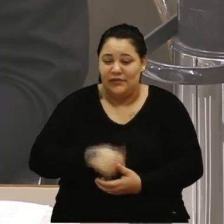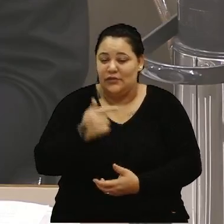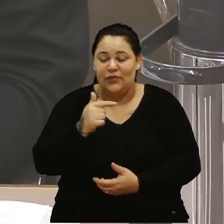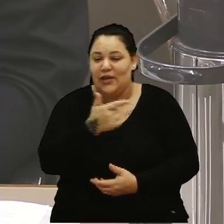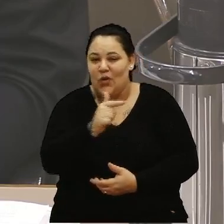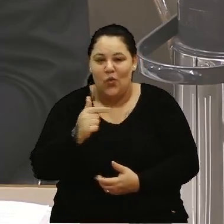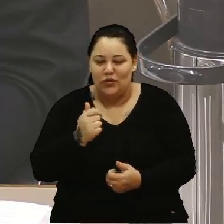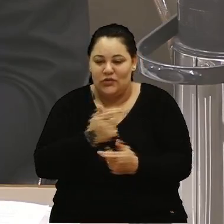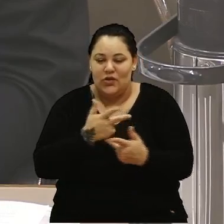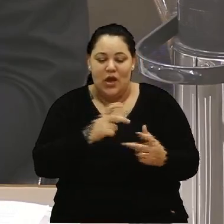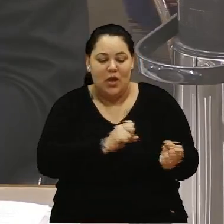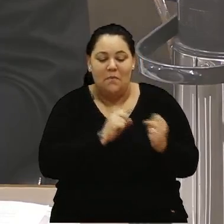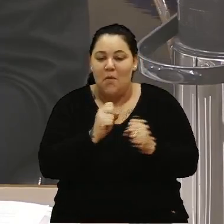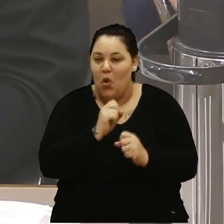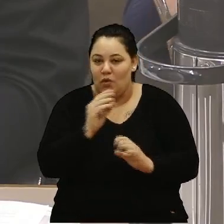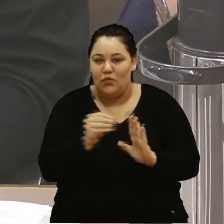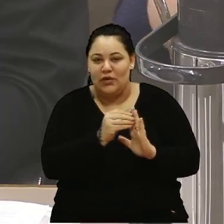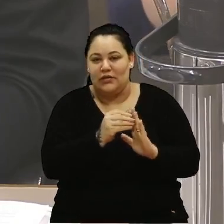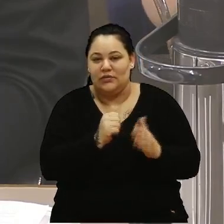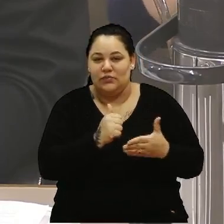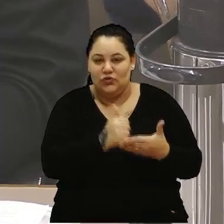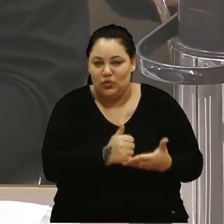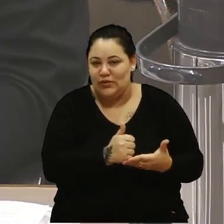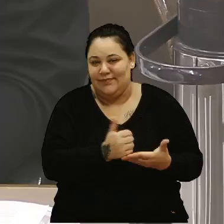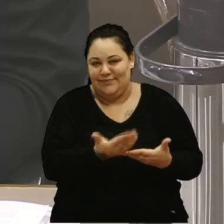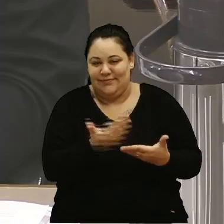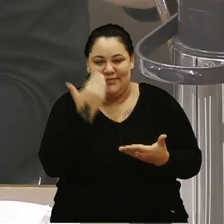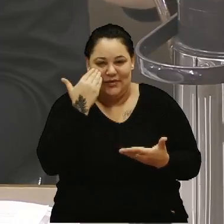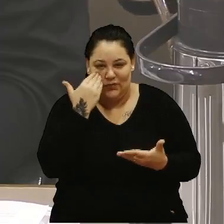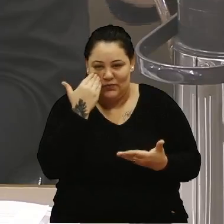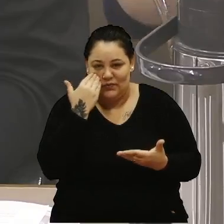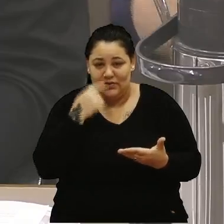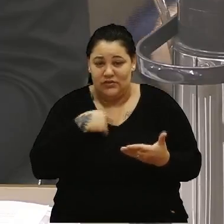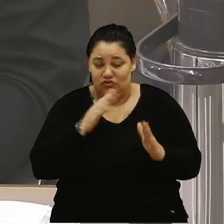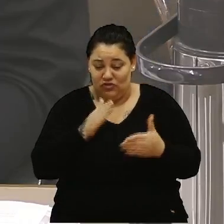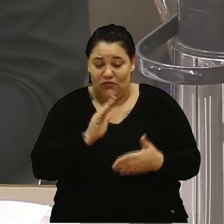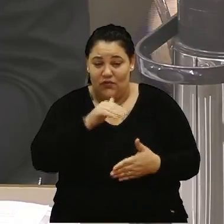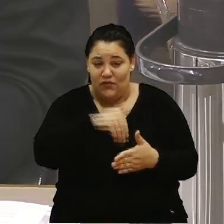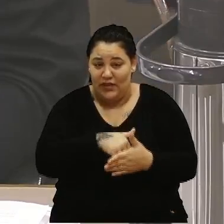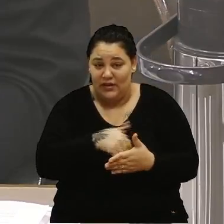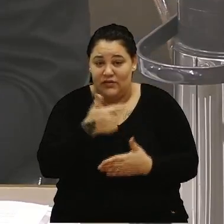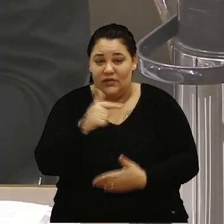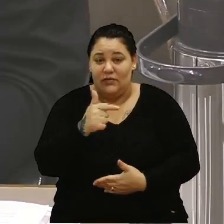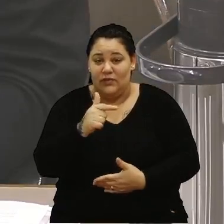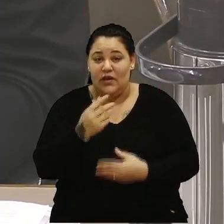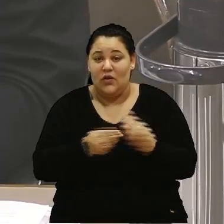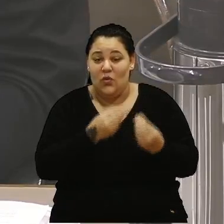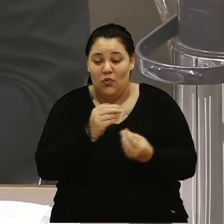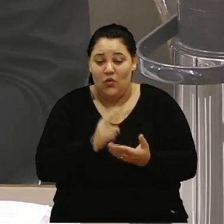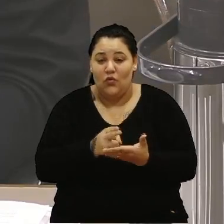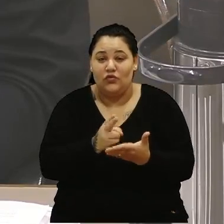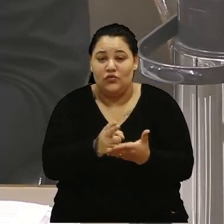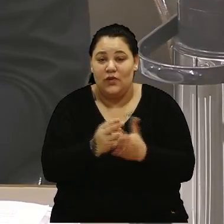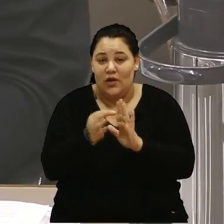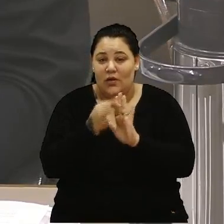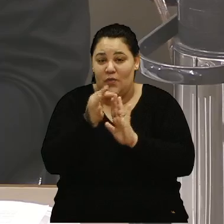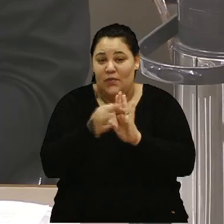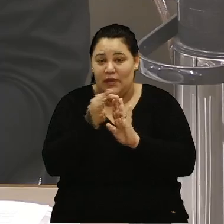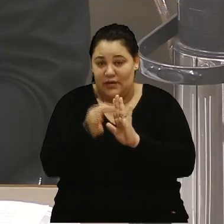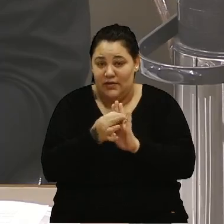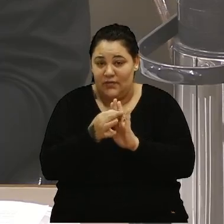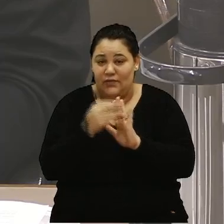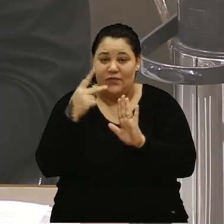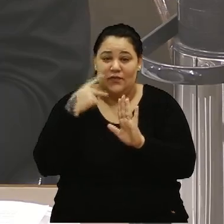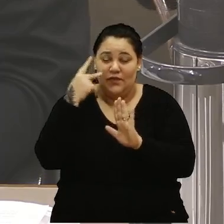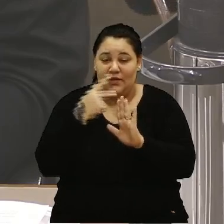órgão que possa ser colocado. E resumindo assim, foi votado, não tem mais como seguir, e a sugestão que o vereador Frisso deu é